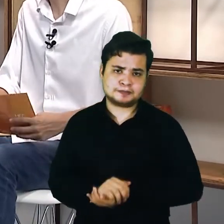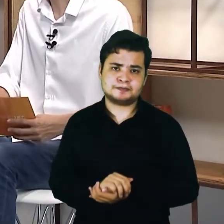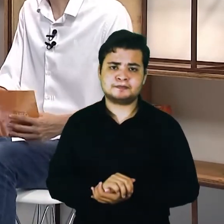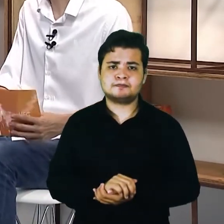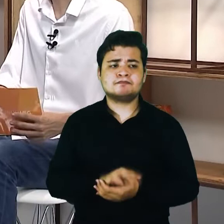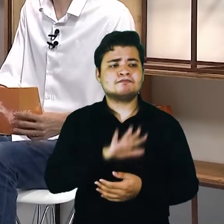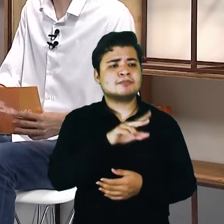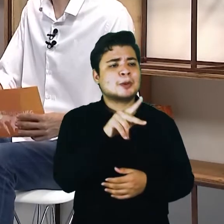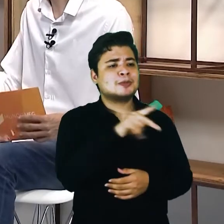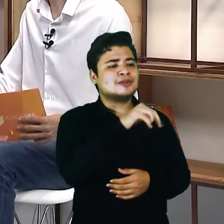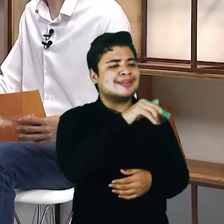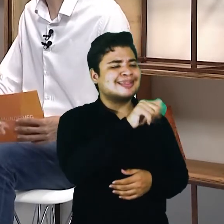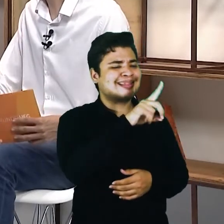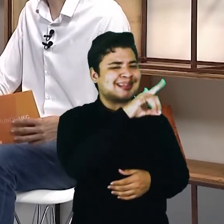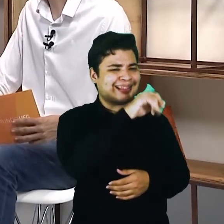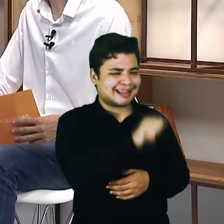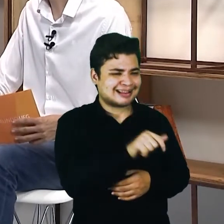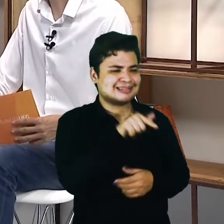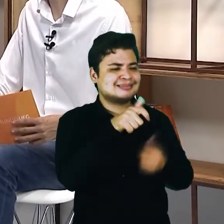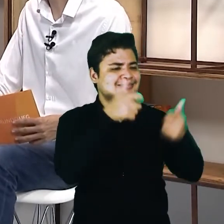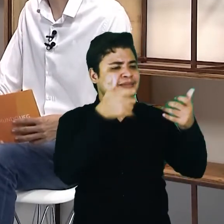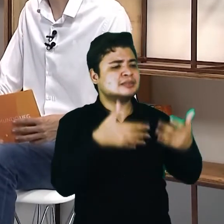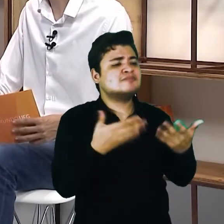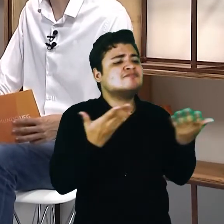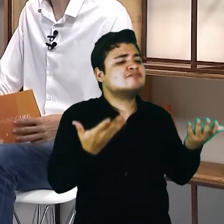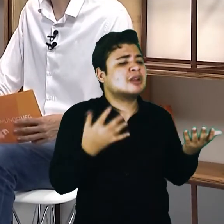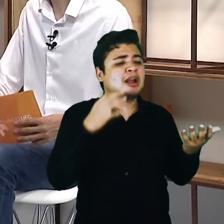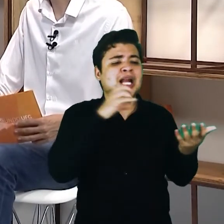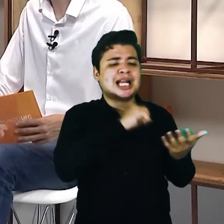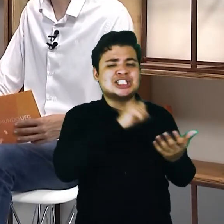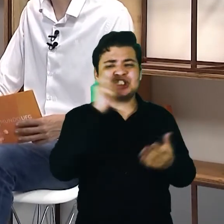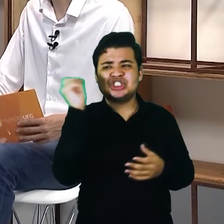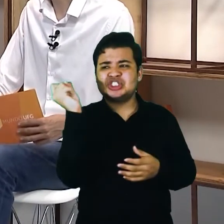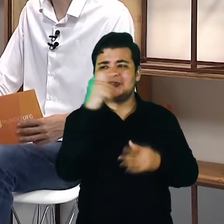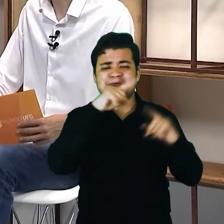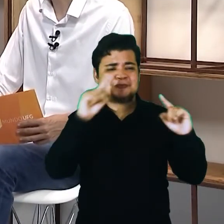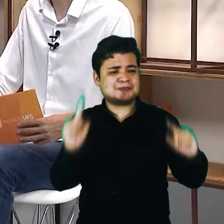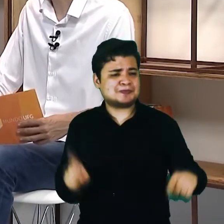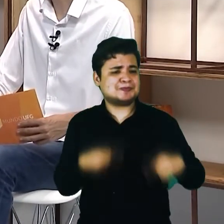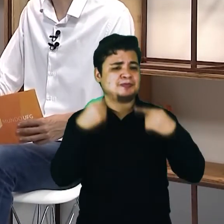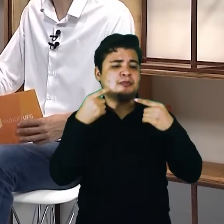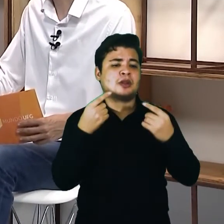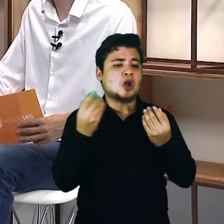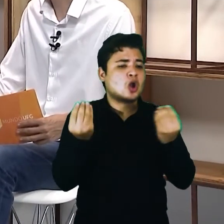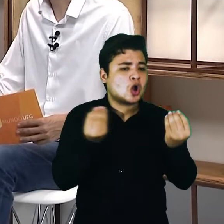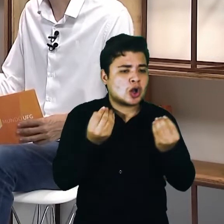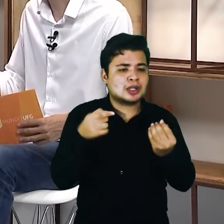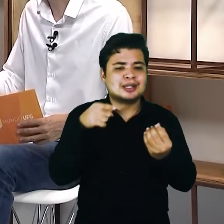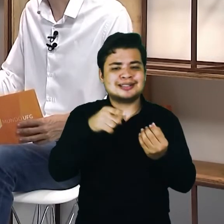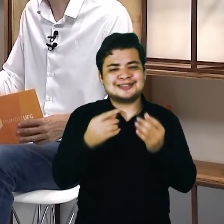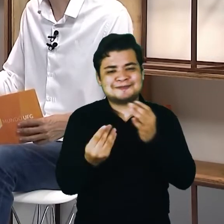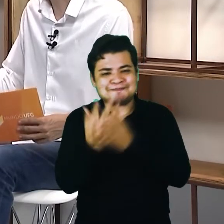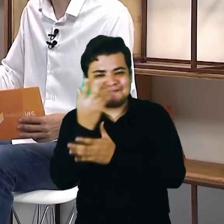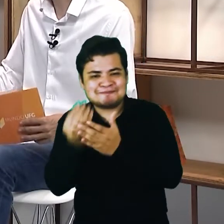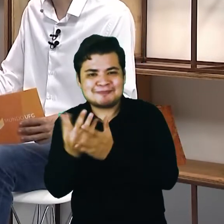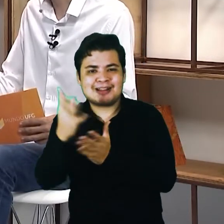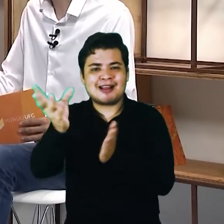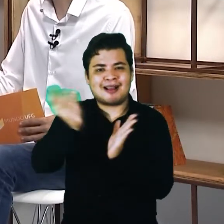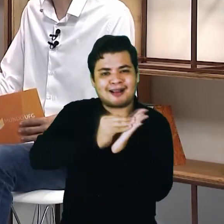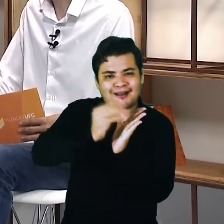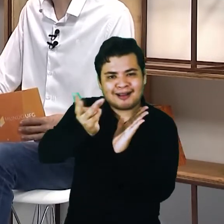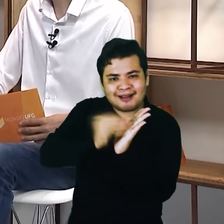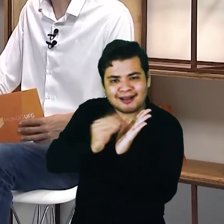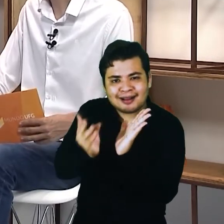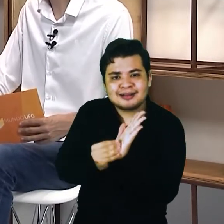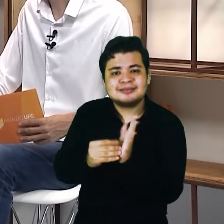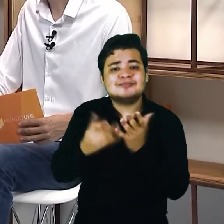sua opinião, quais são as dificuldades encontradas por vocês cientistas na catalogação de